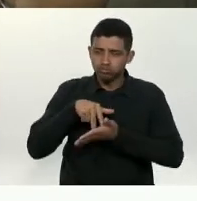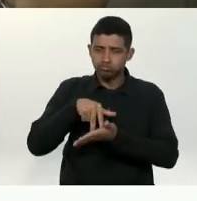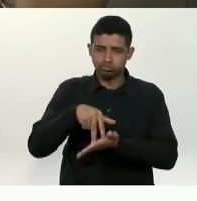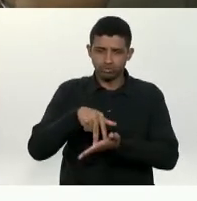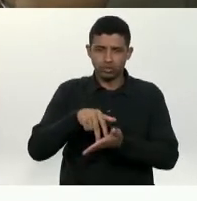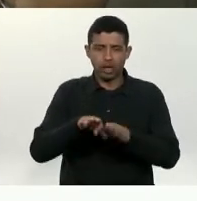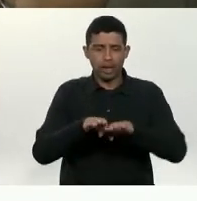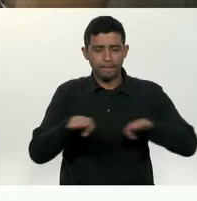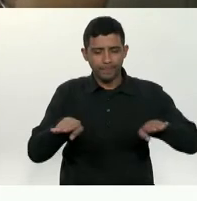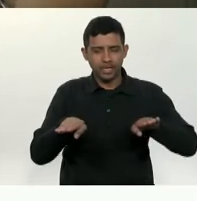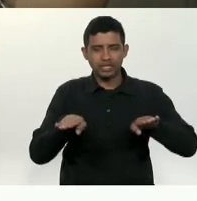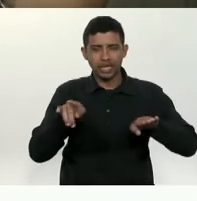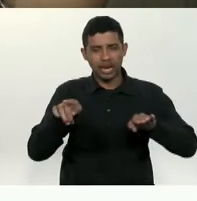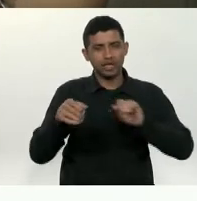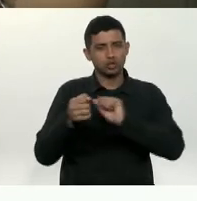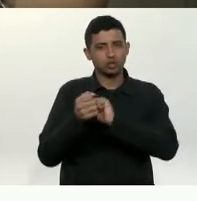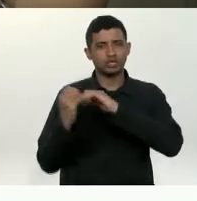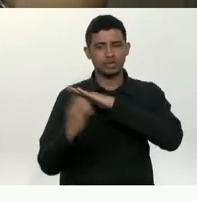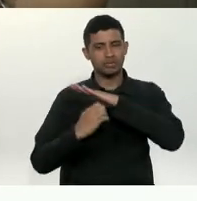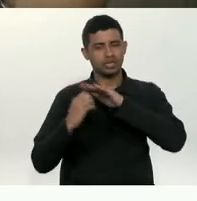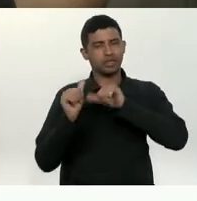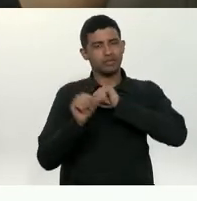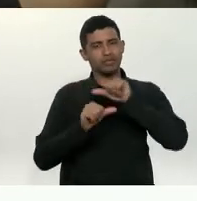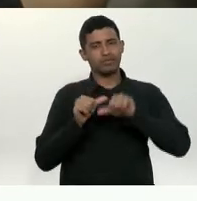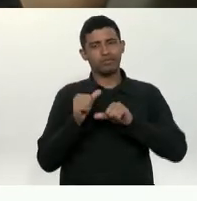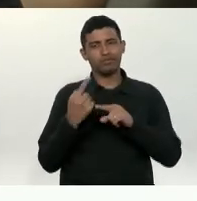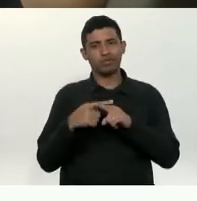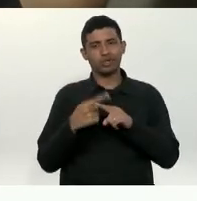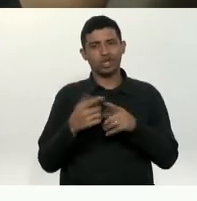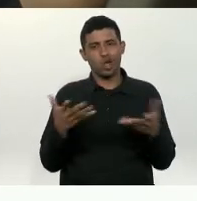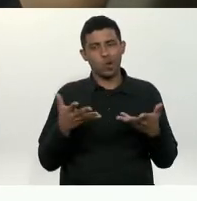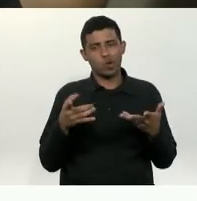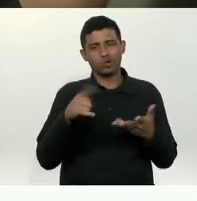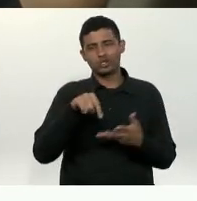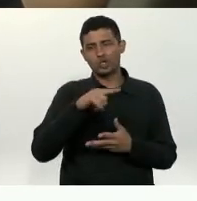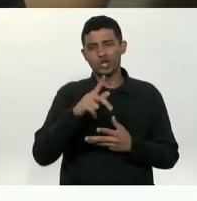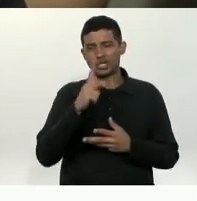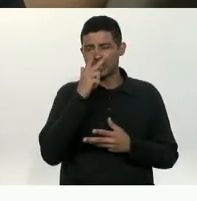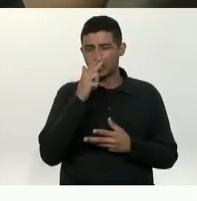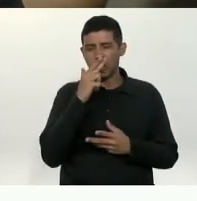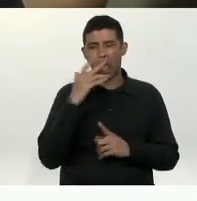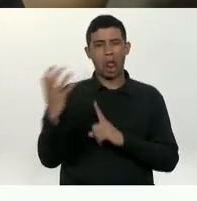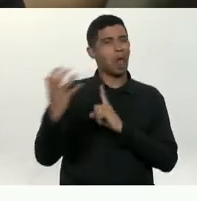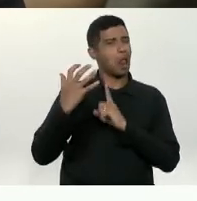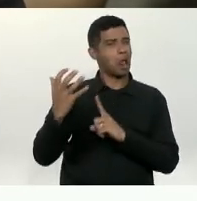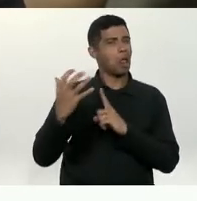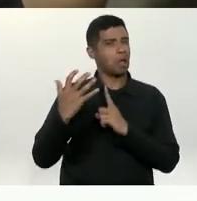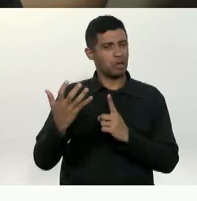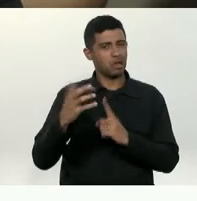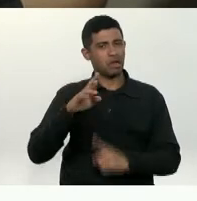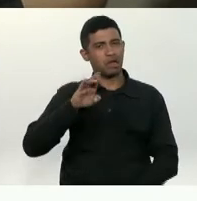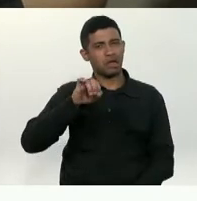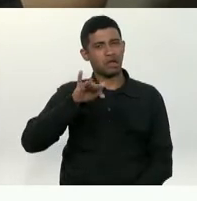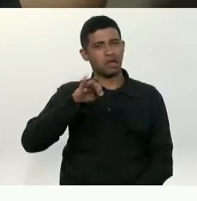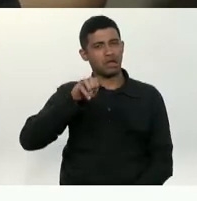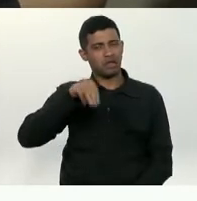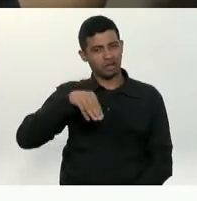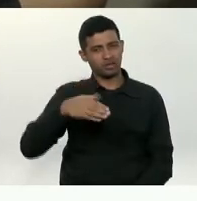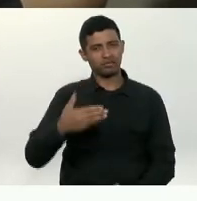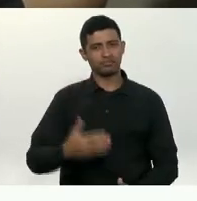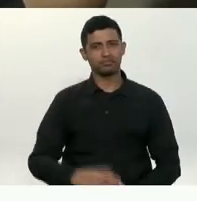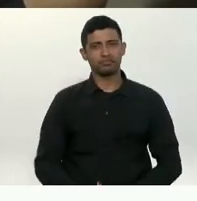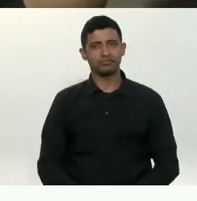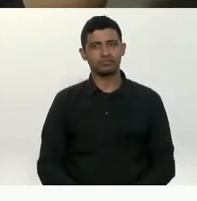com a própria concessionária muda, né? Porque hoje nós somos reféns do regime de recuperação fiscal em relação à antecipação da renovação da